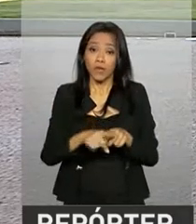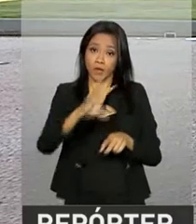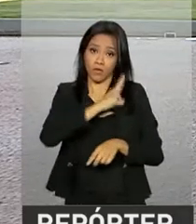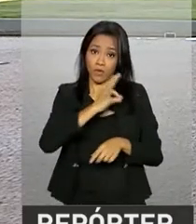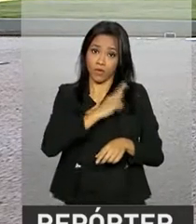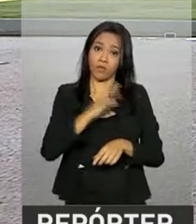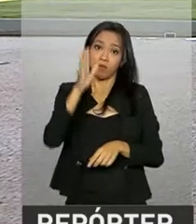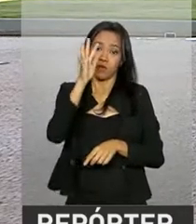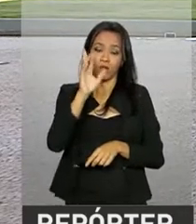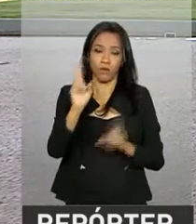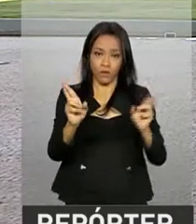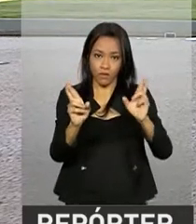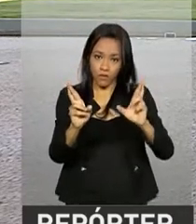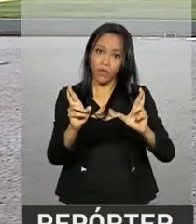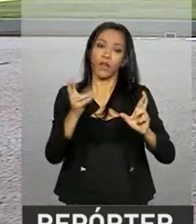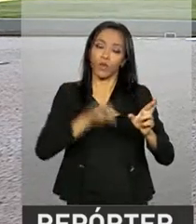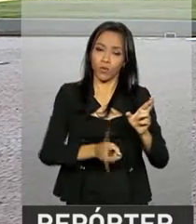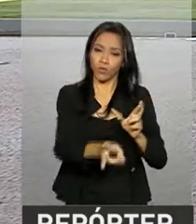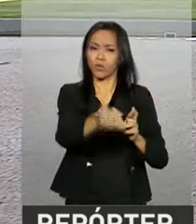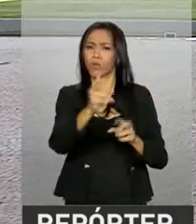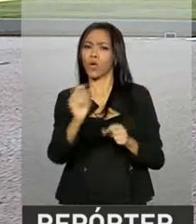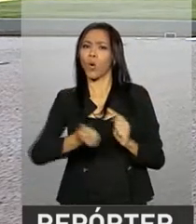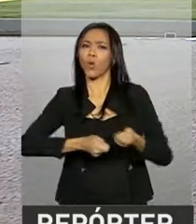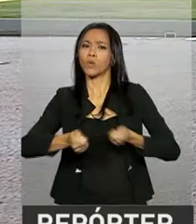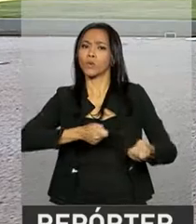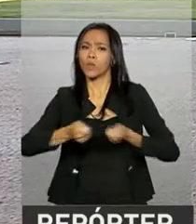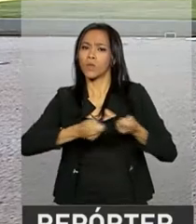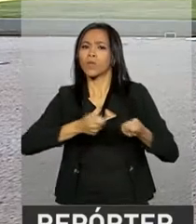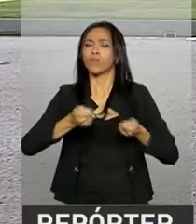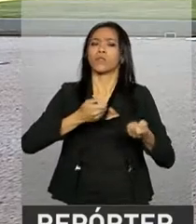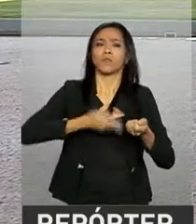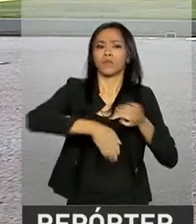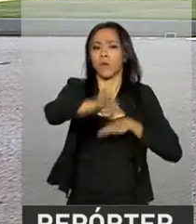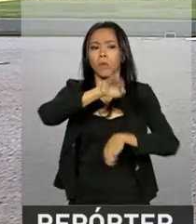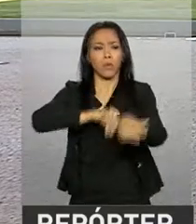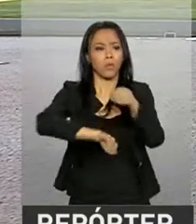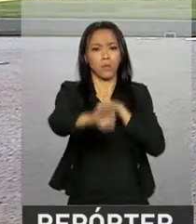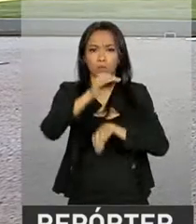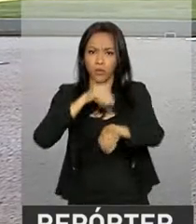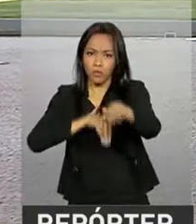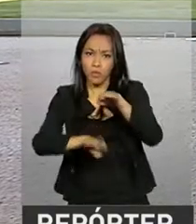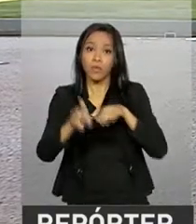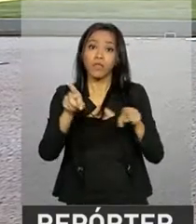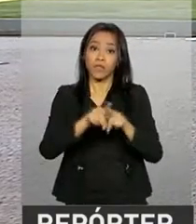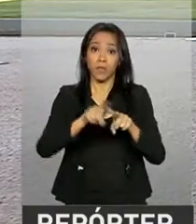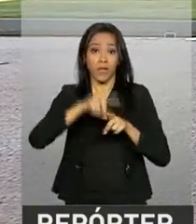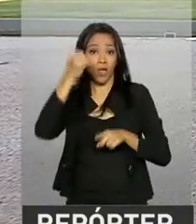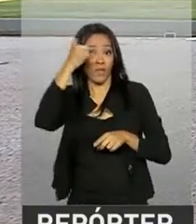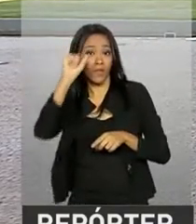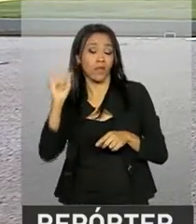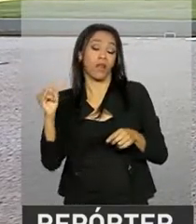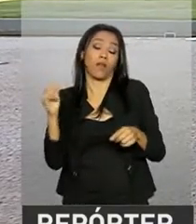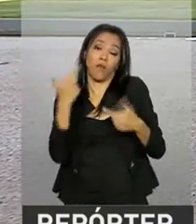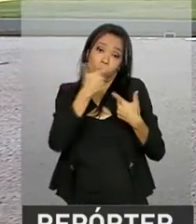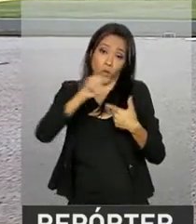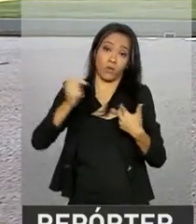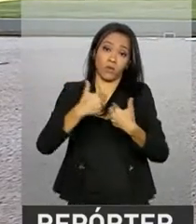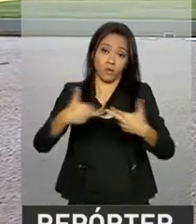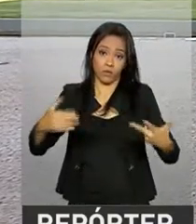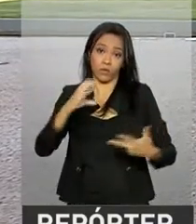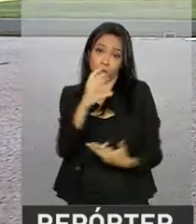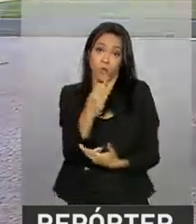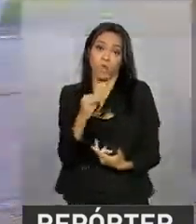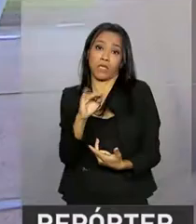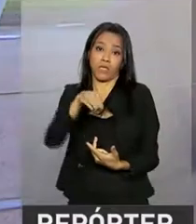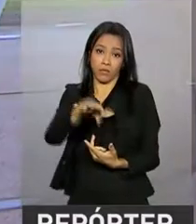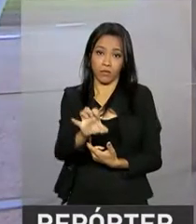segue mobilizada lá na região para controlar o tráfego e também na prevenção e combate a crimes lá na região. Viu, Renata? Volto